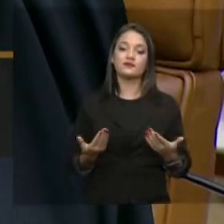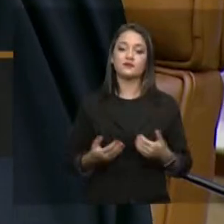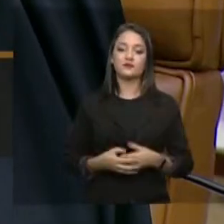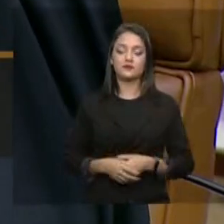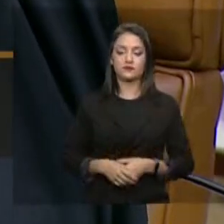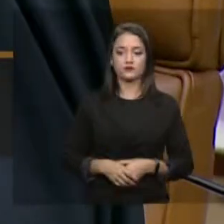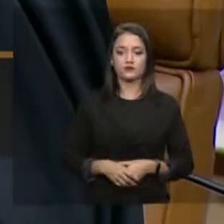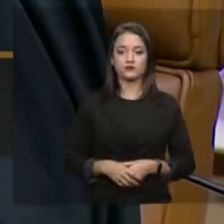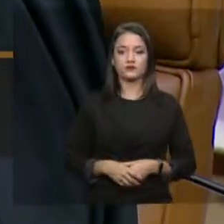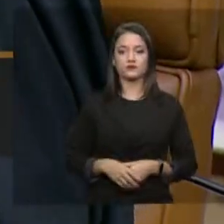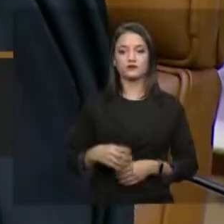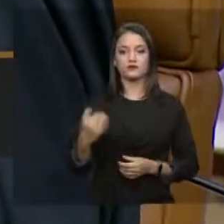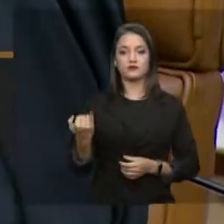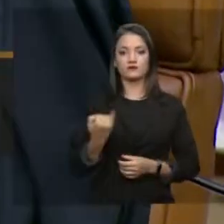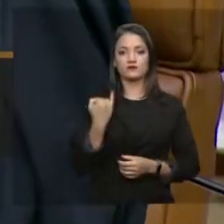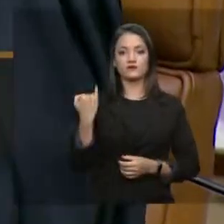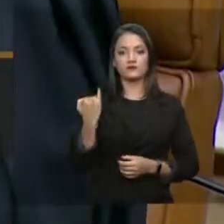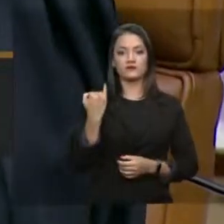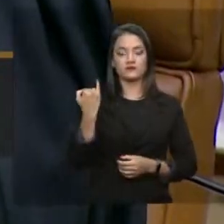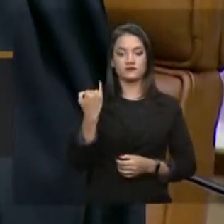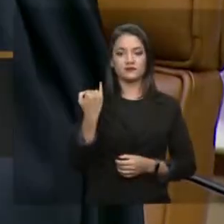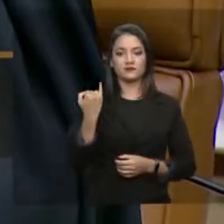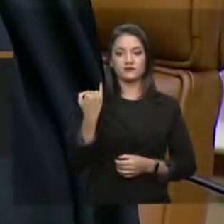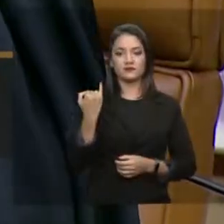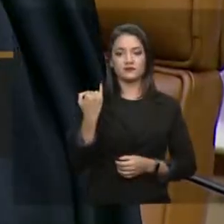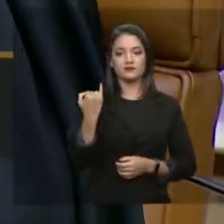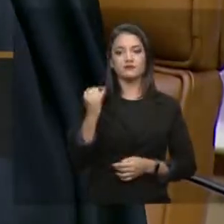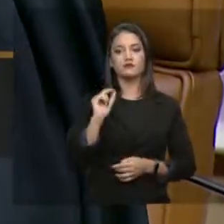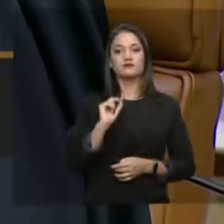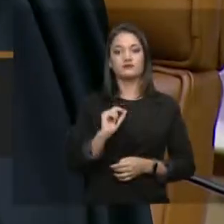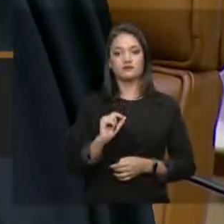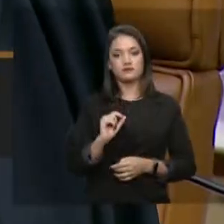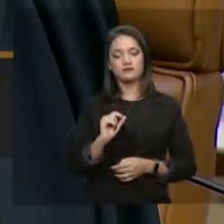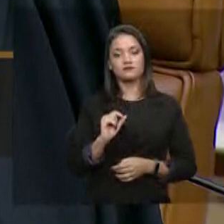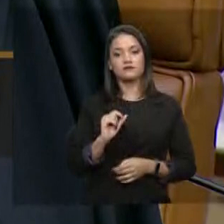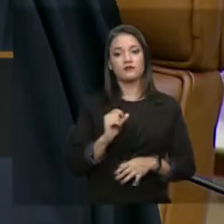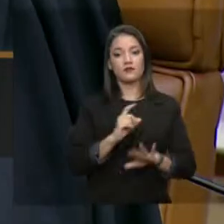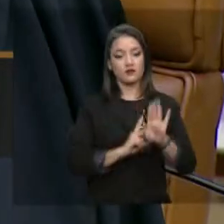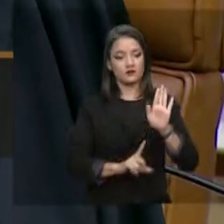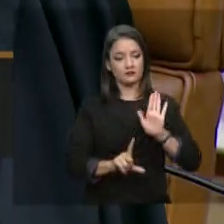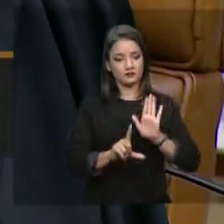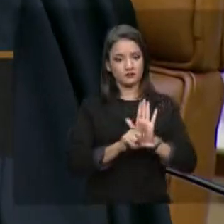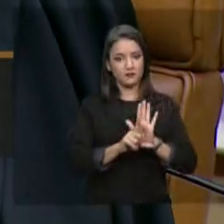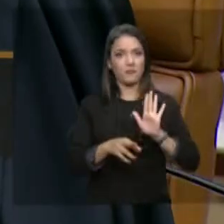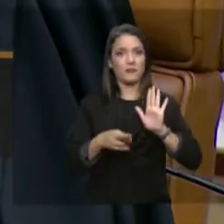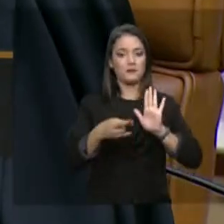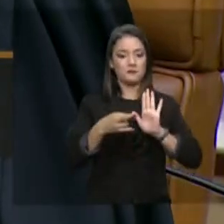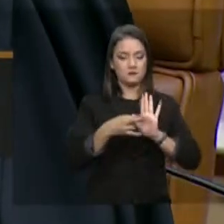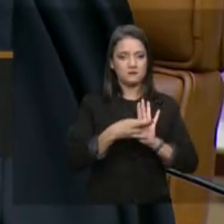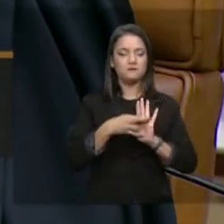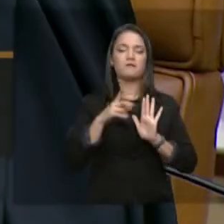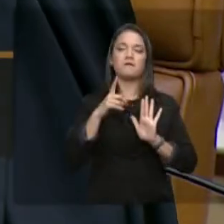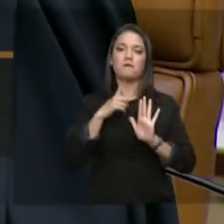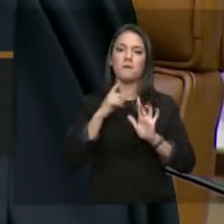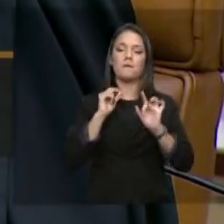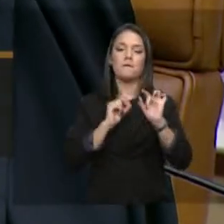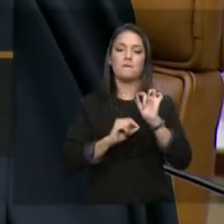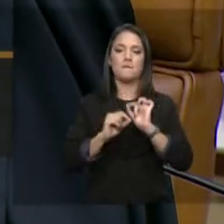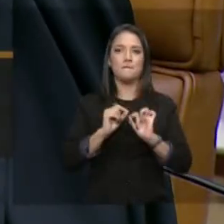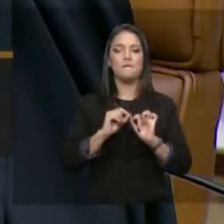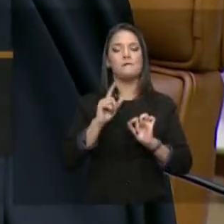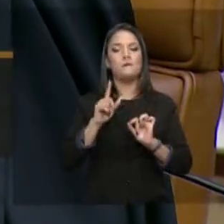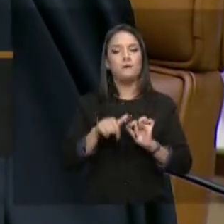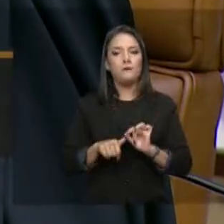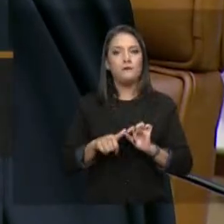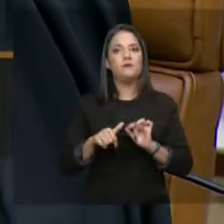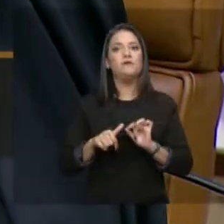casos, é importante que as normas legais e regimentais dão preferência ao voto